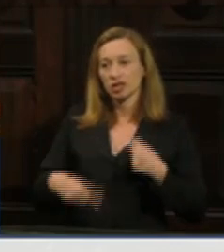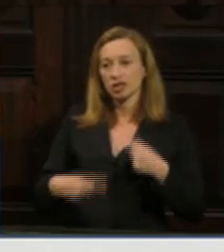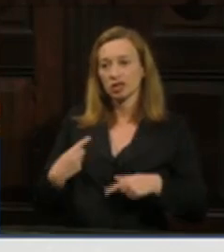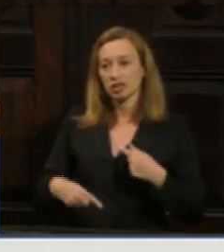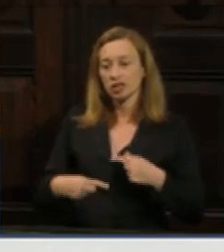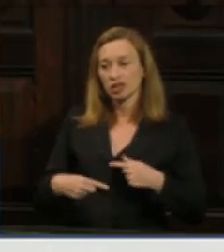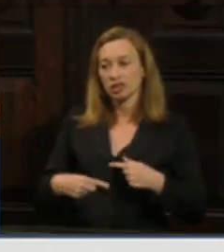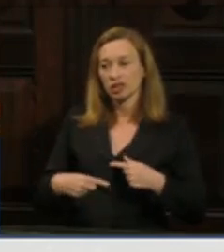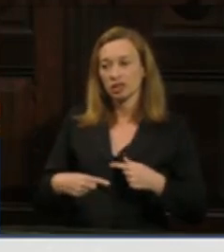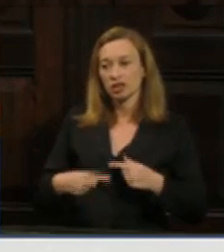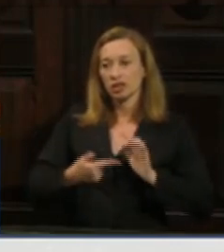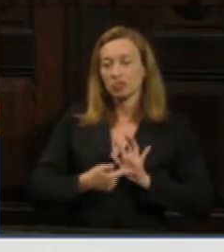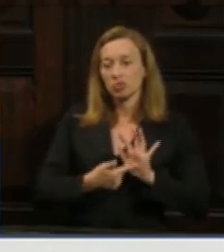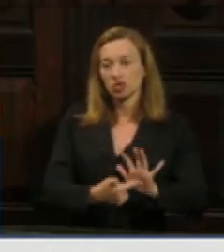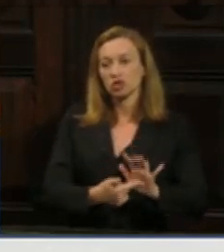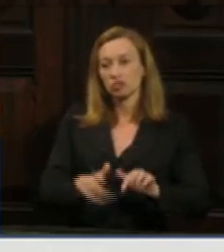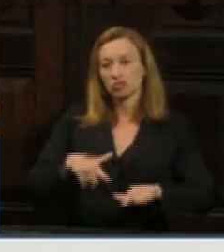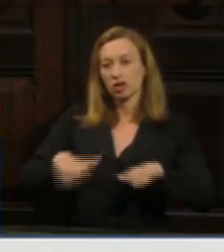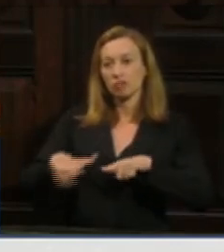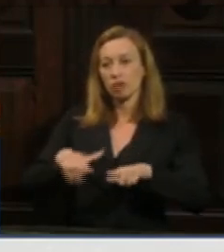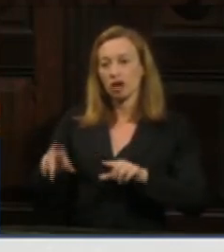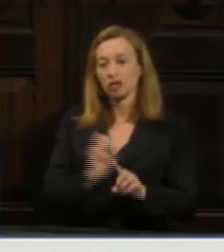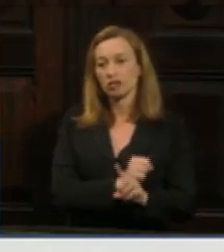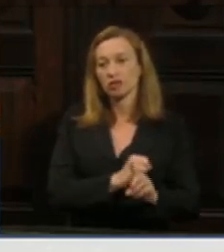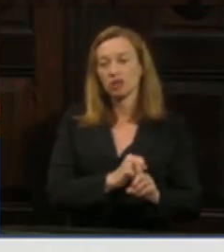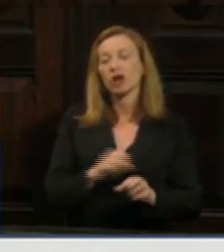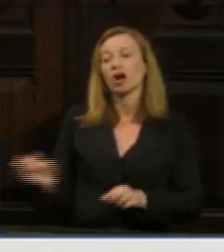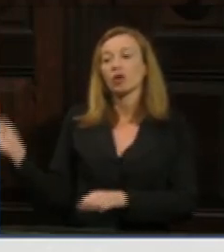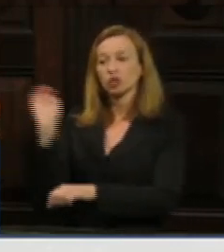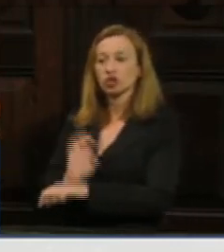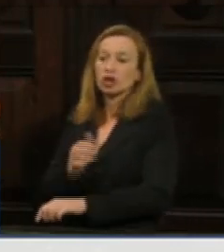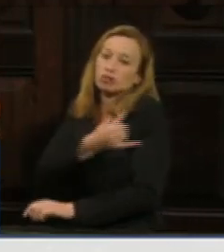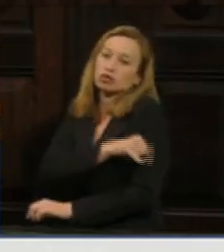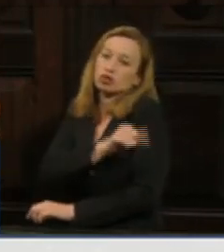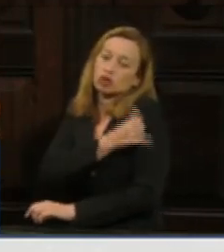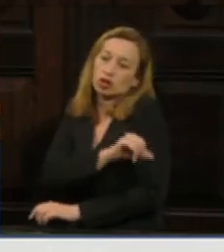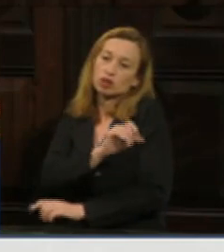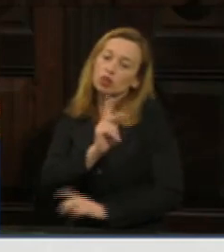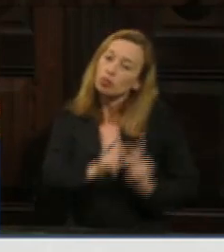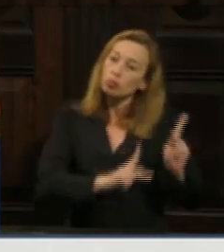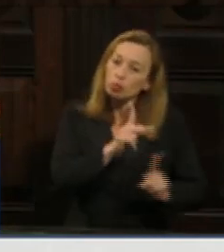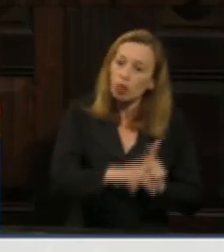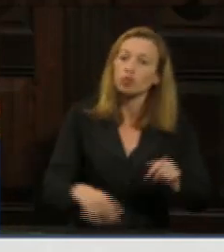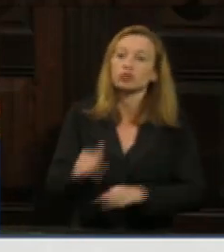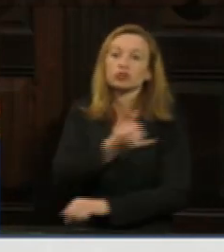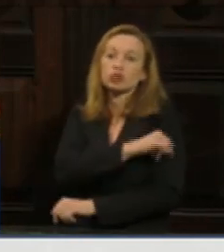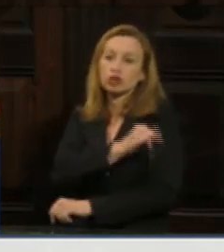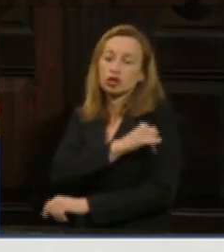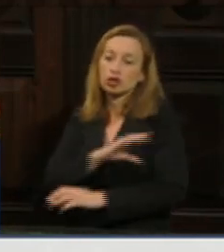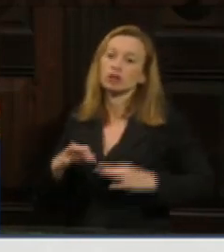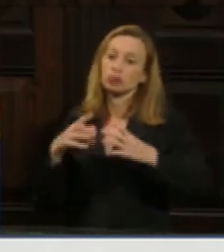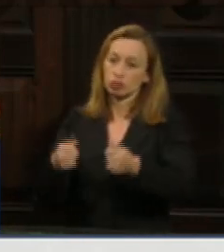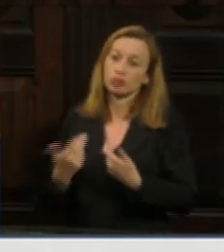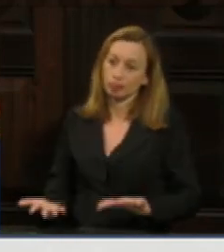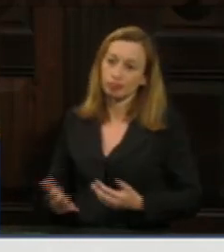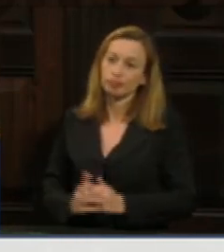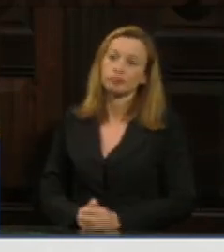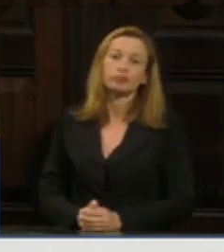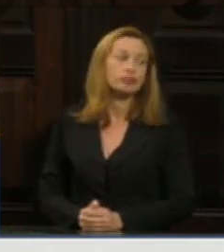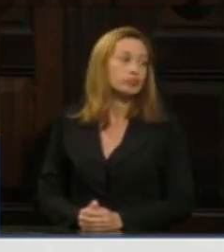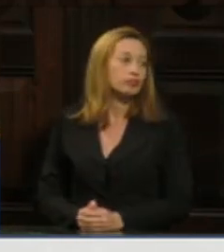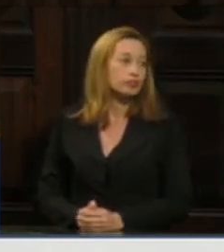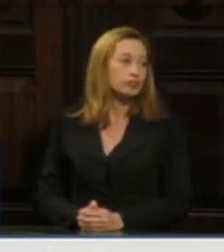se acabou, que a minha contribuição à sociedade fluminense, dentro daquilo que eu